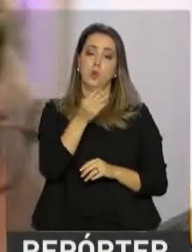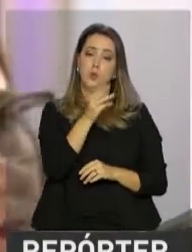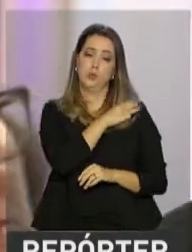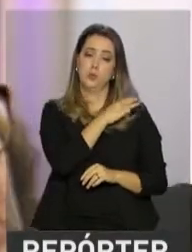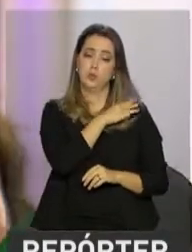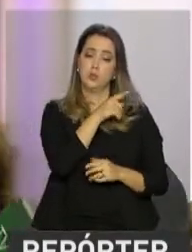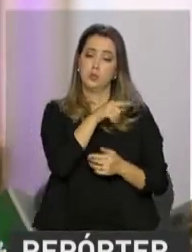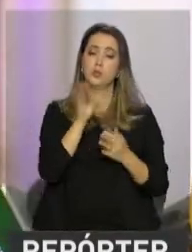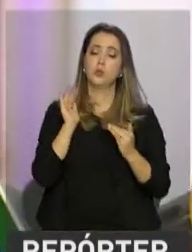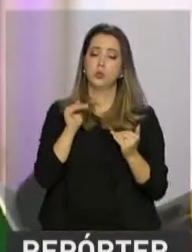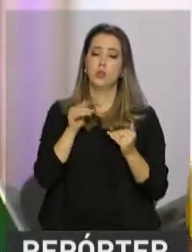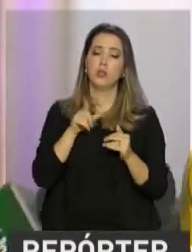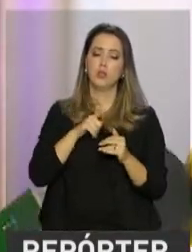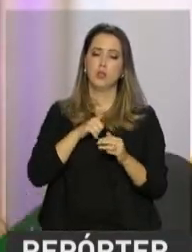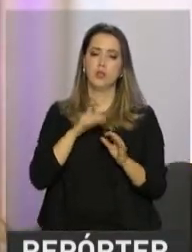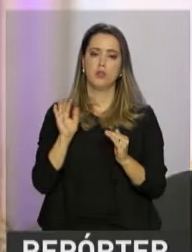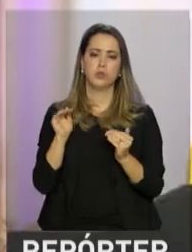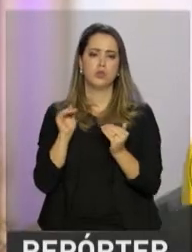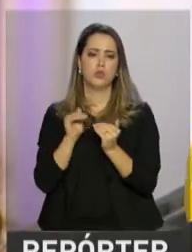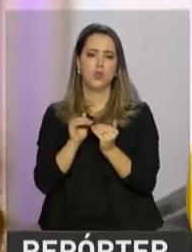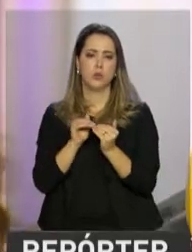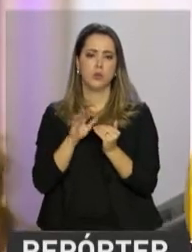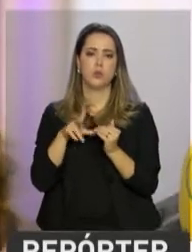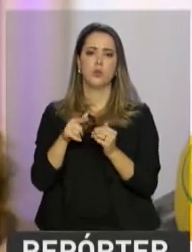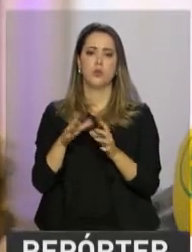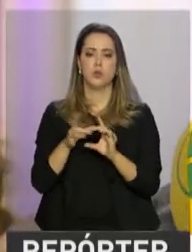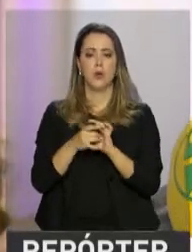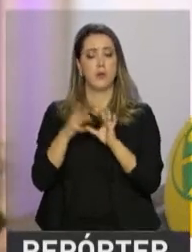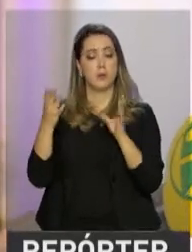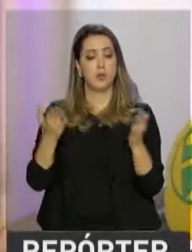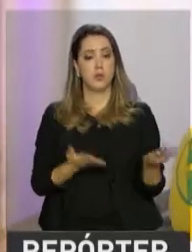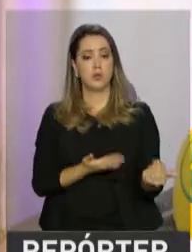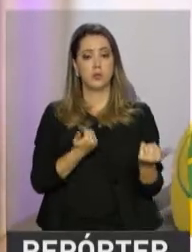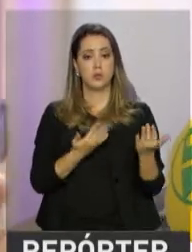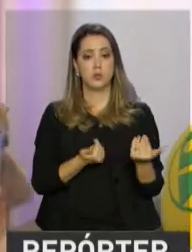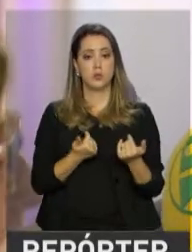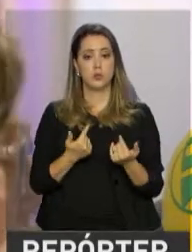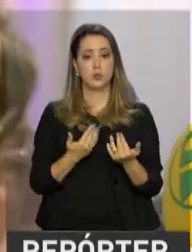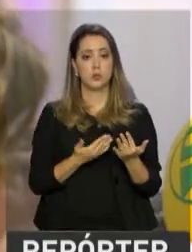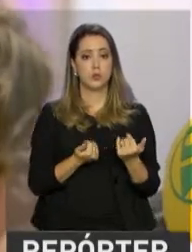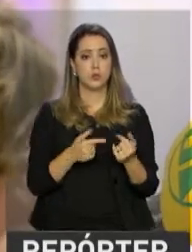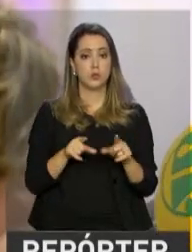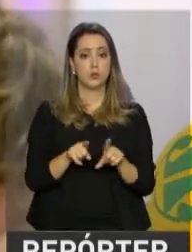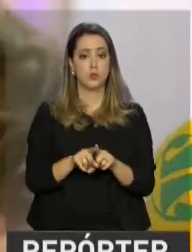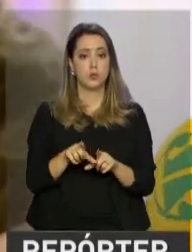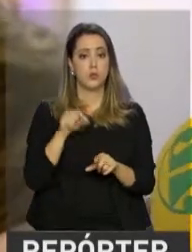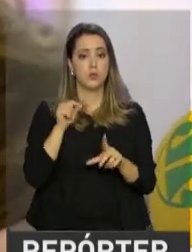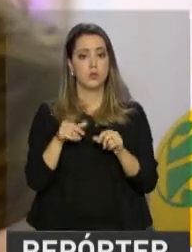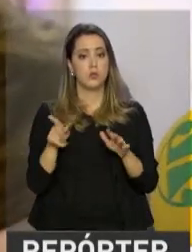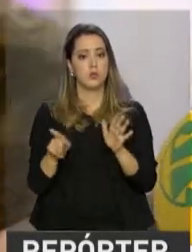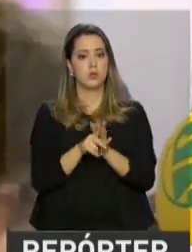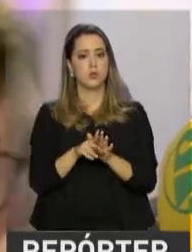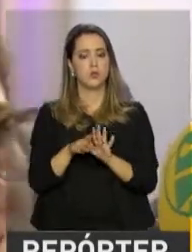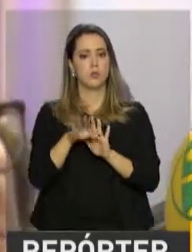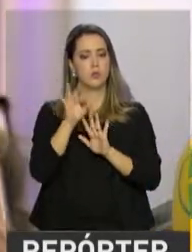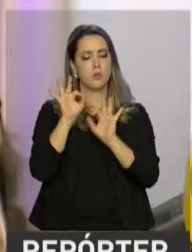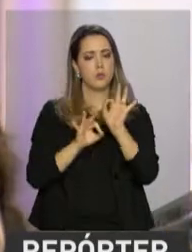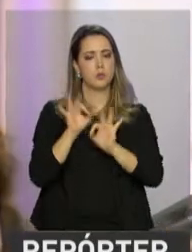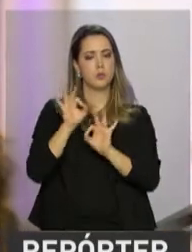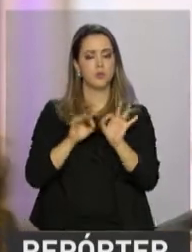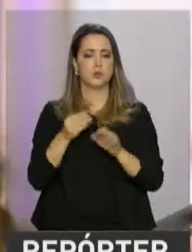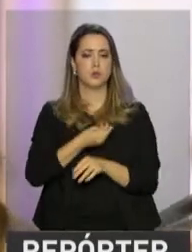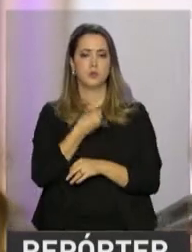eu diria casamento com autonomia dos jovens com a definição dos seus projetos de vida e para isso você precisa